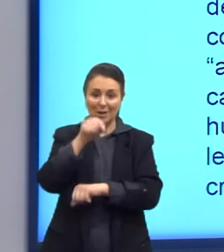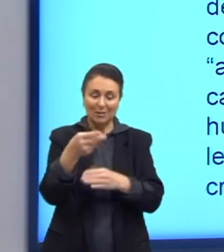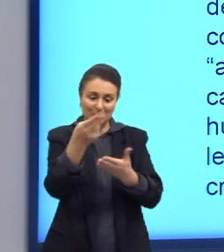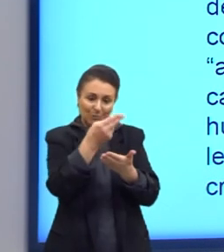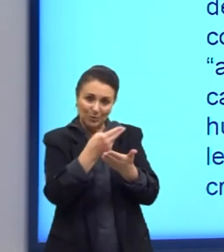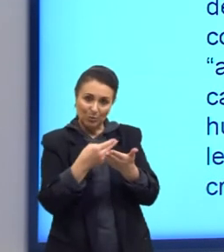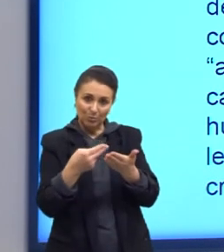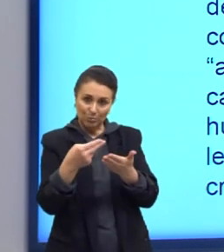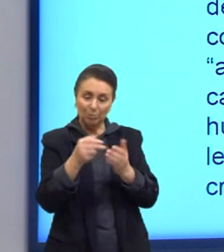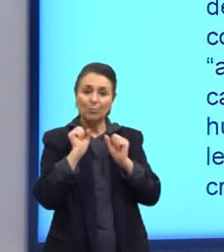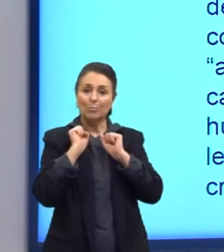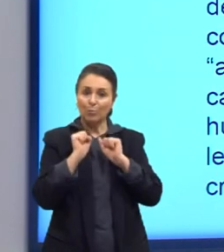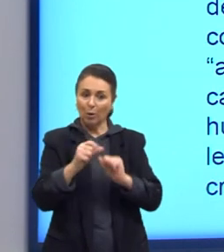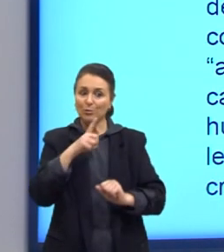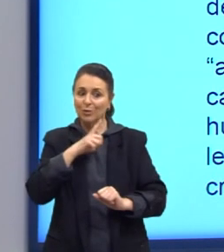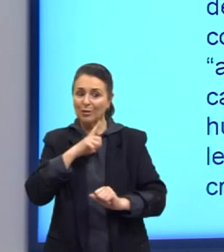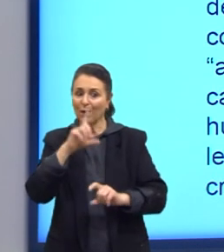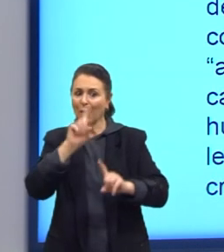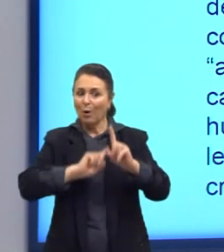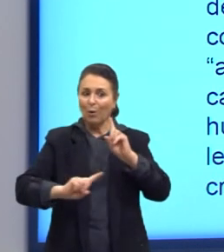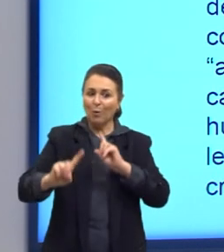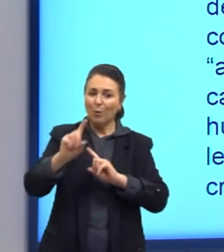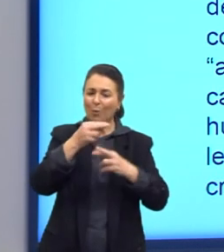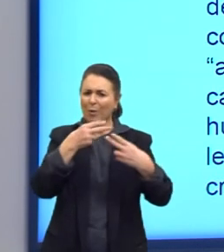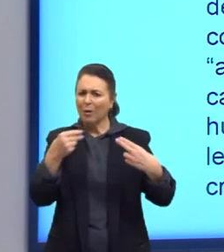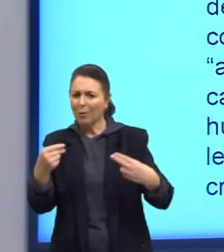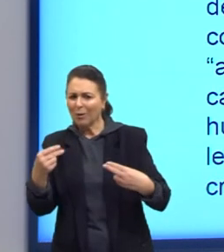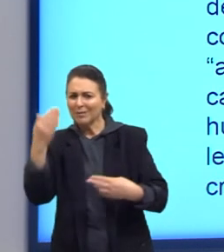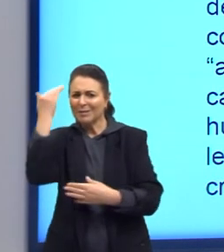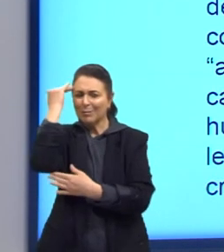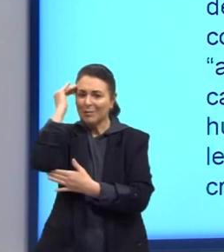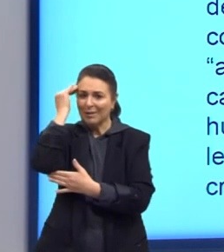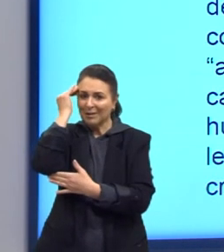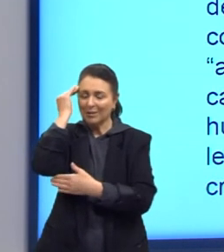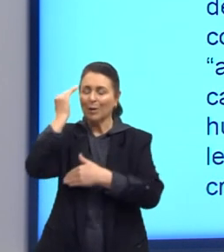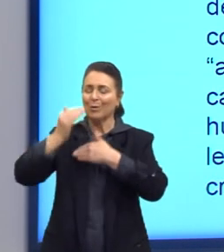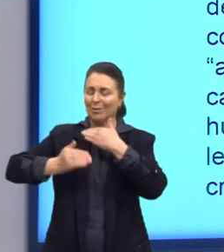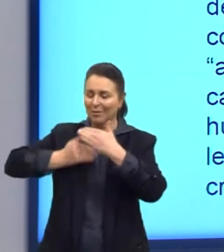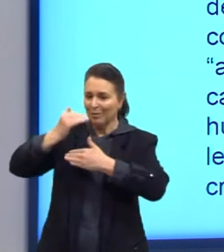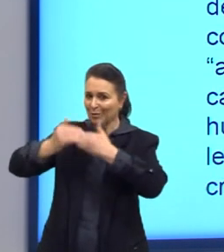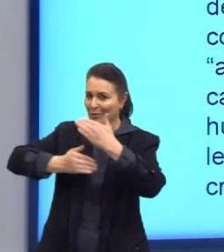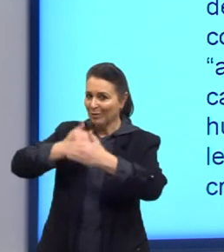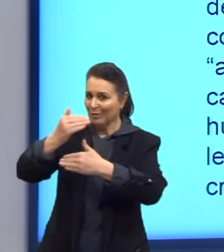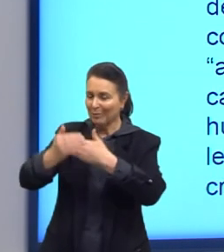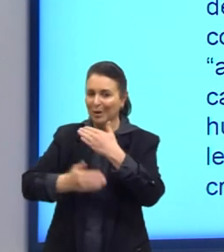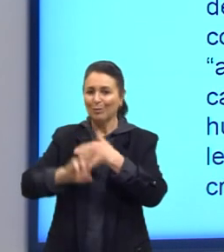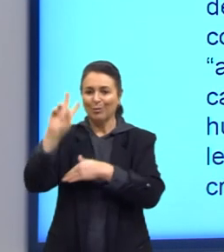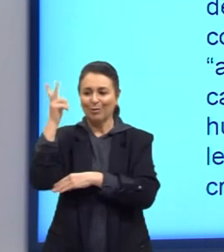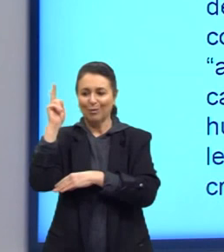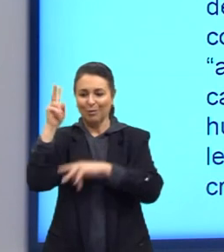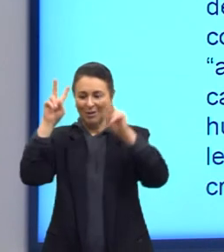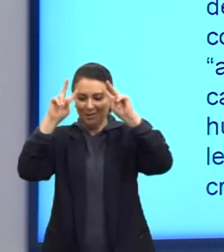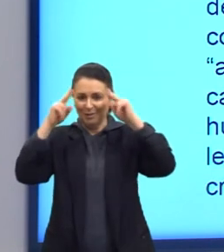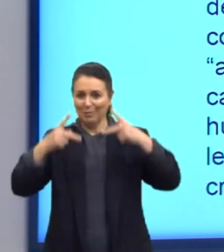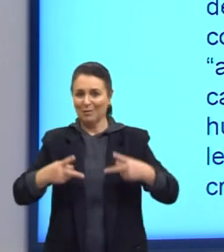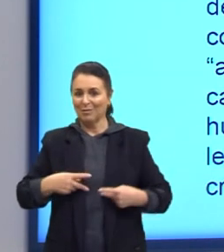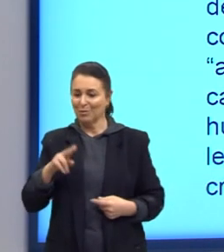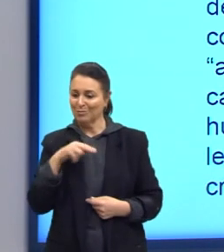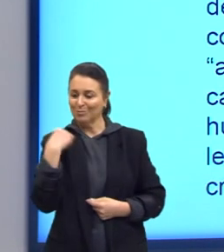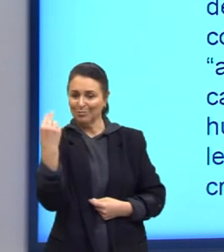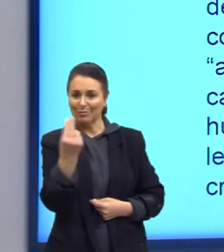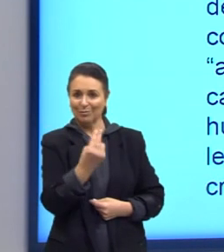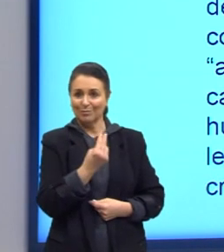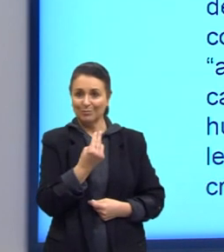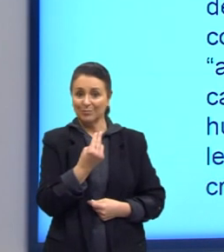podem estar algumas das chaves para entender o desarrollo ou desenvolvimento da história humana